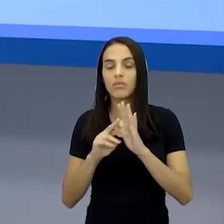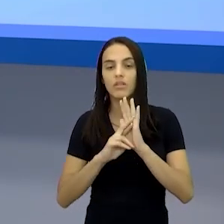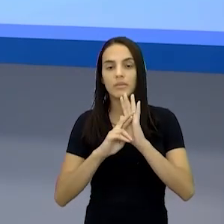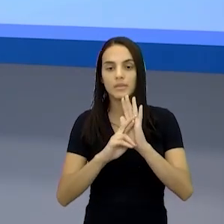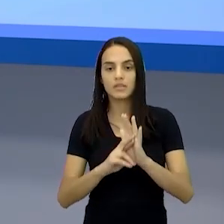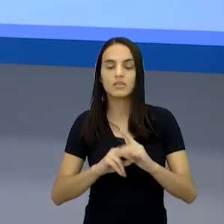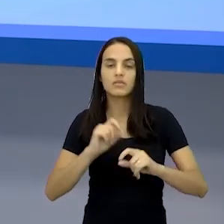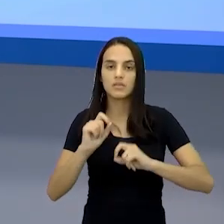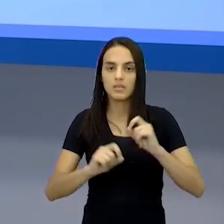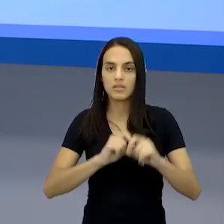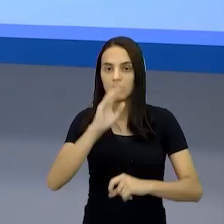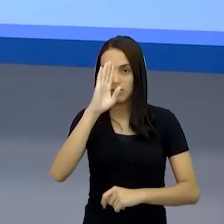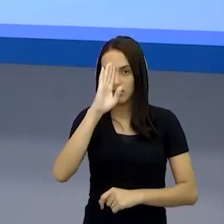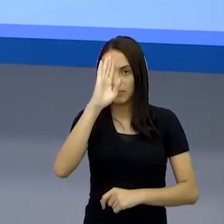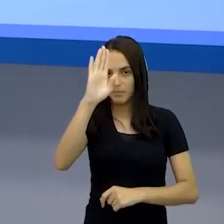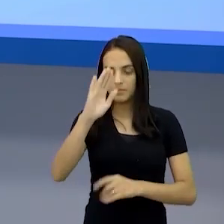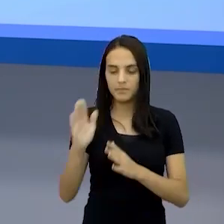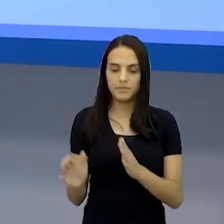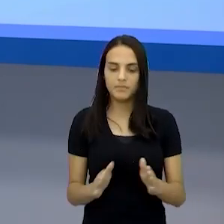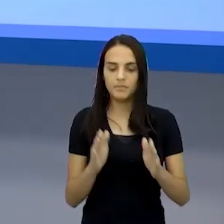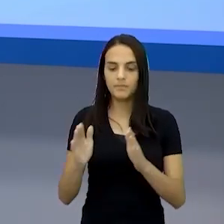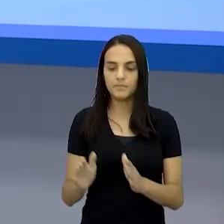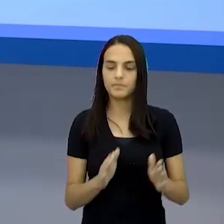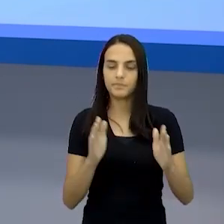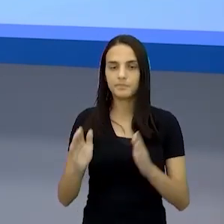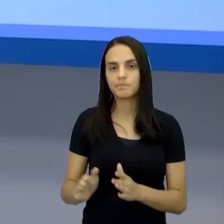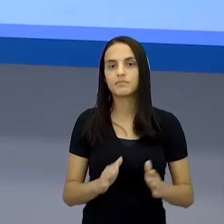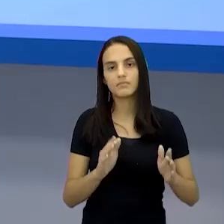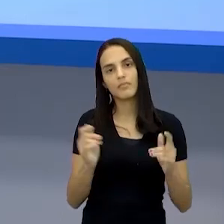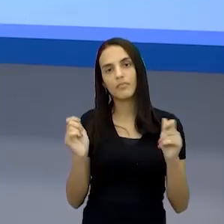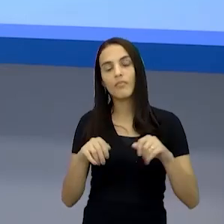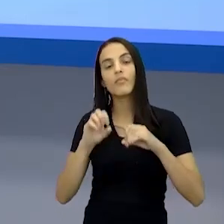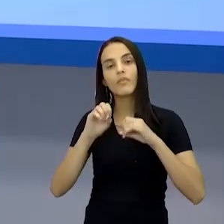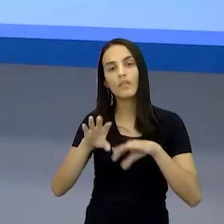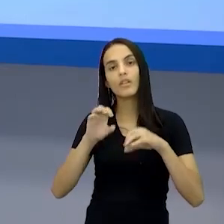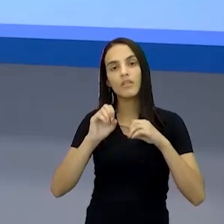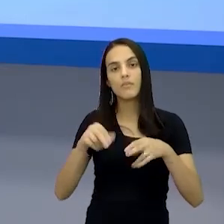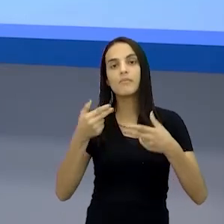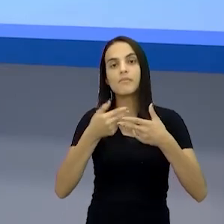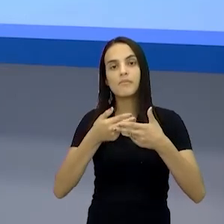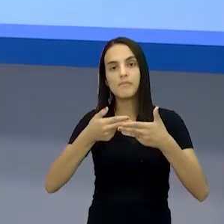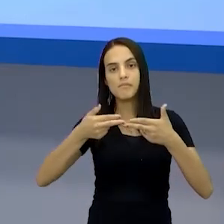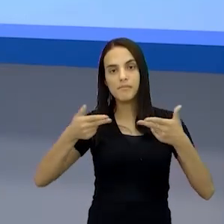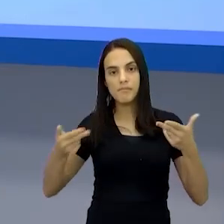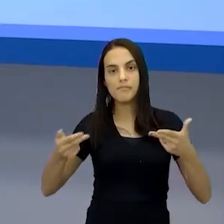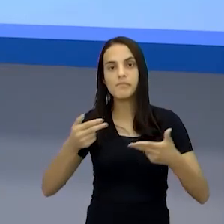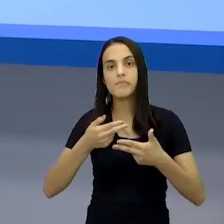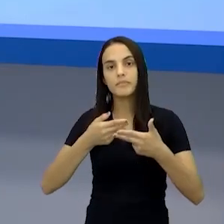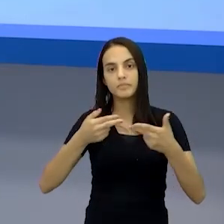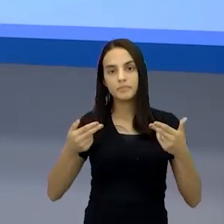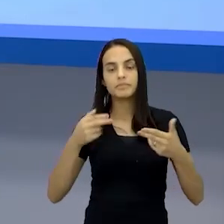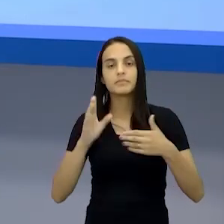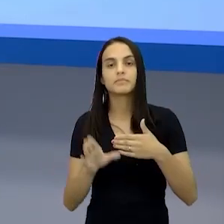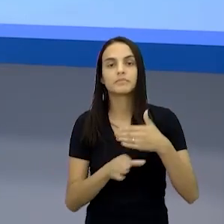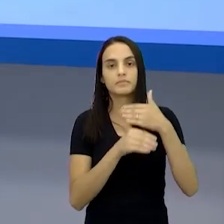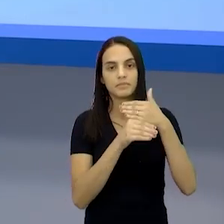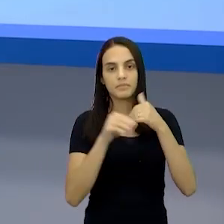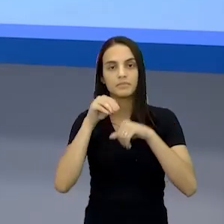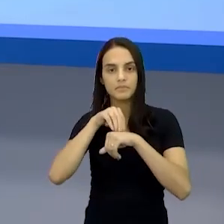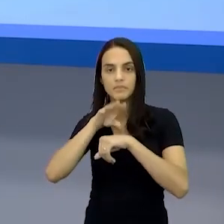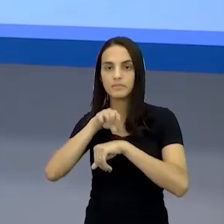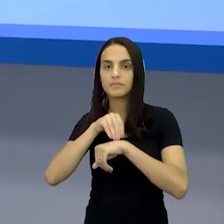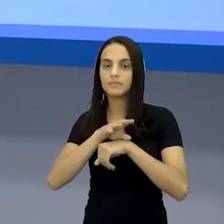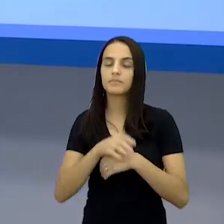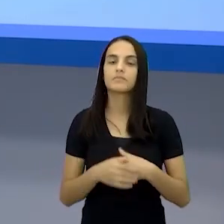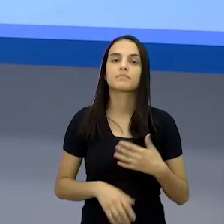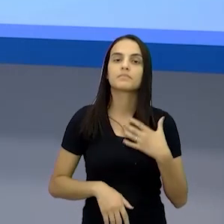aí diretamente no processo de ensino de vários componentes disciplinares. Então você